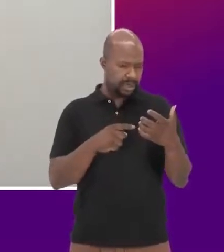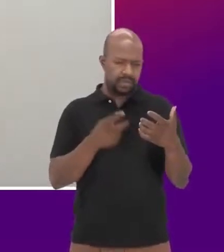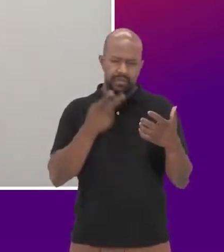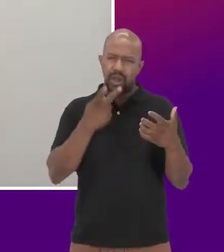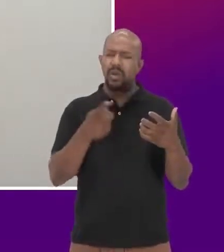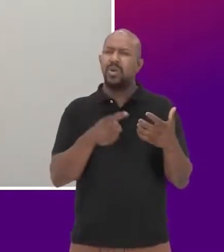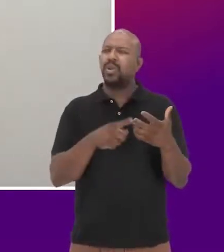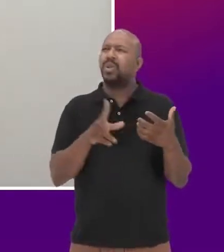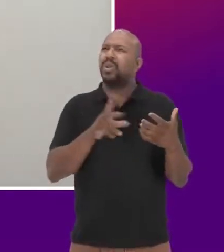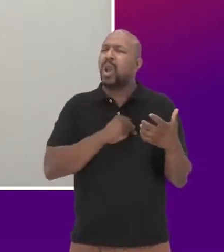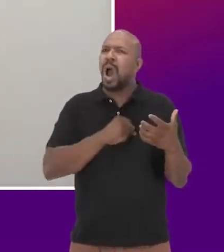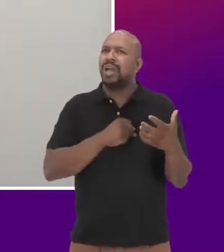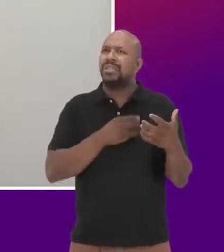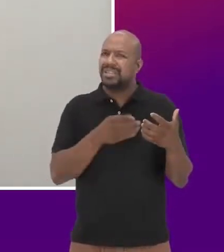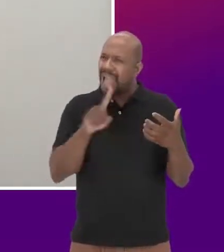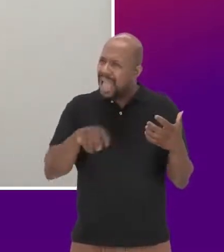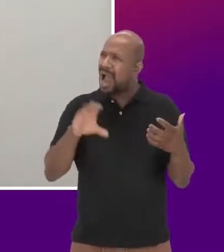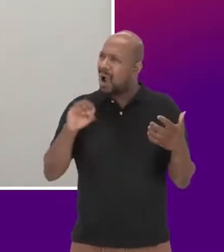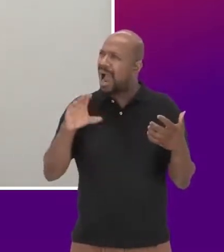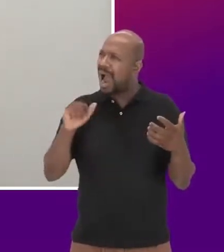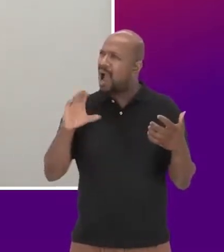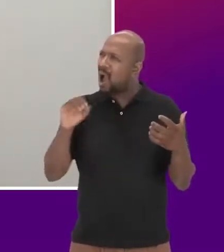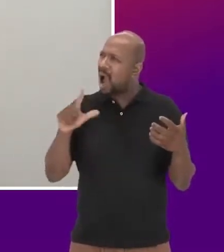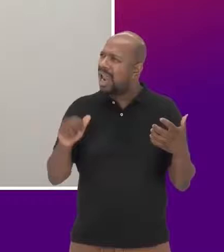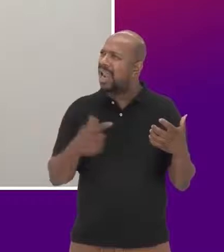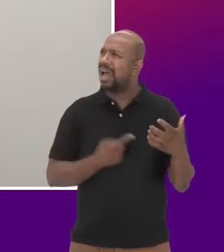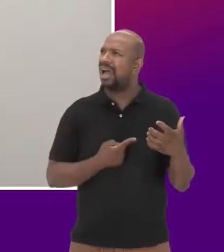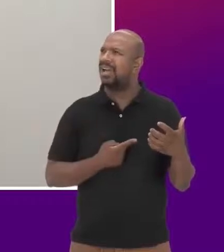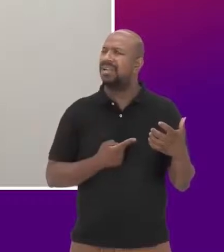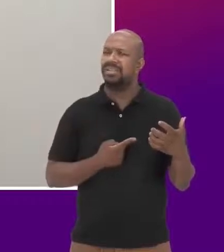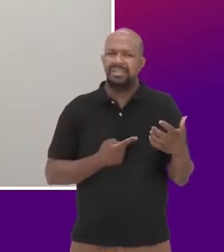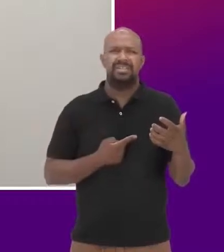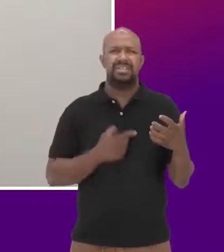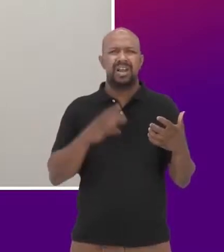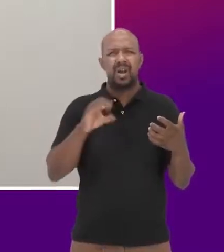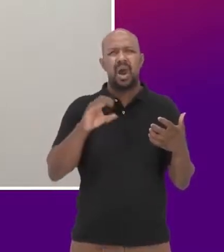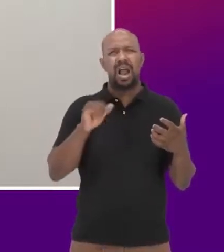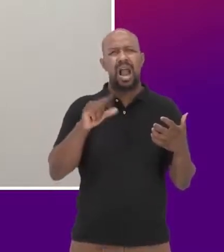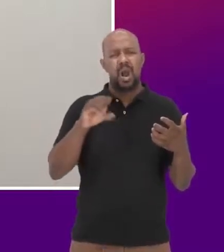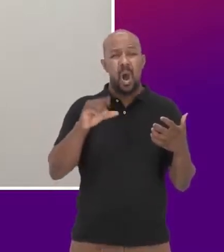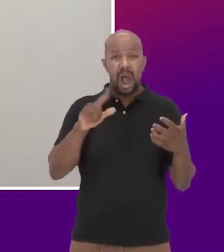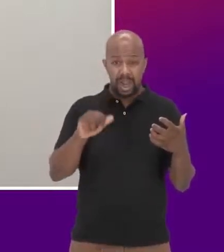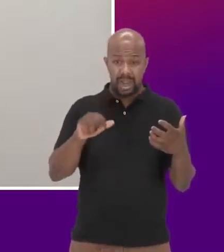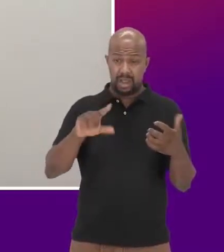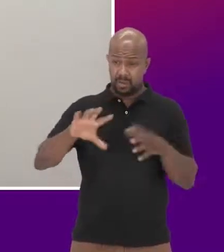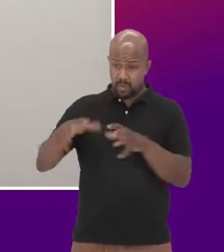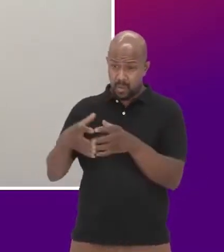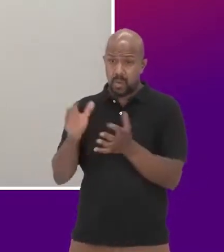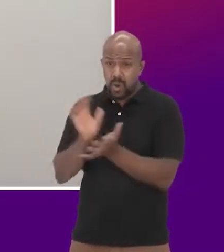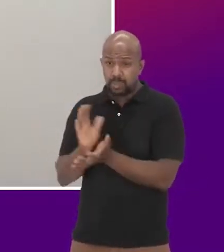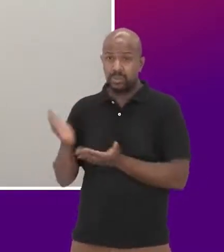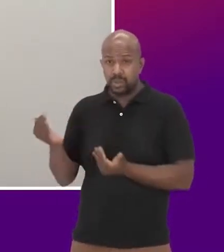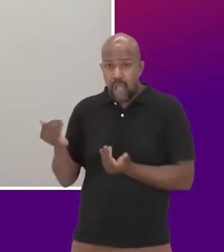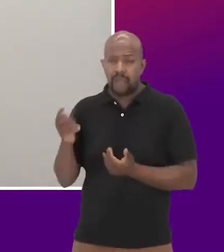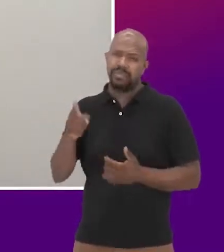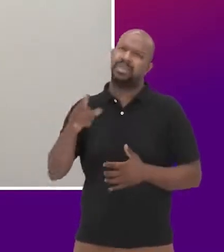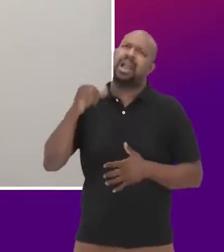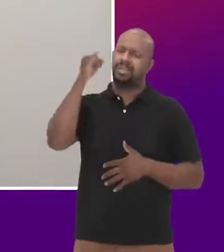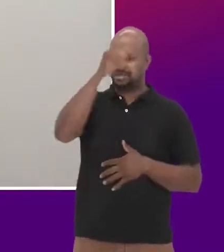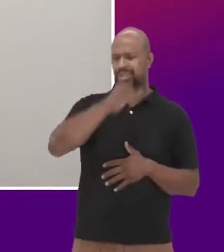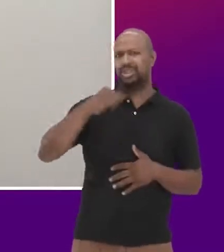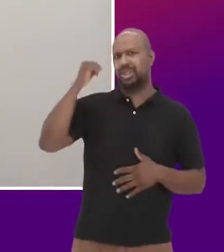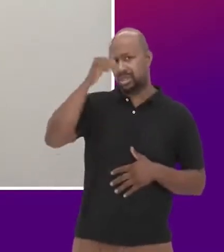e falou: meu Deus, também é da Coca-Cola. E Coca-Cola, num determinado público jovem, já é uma coisa